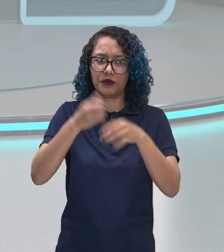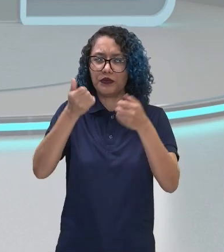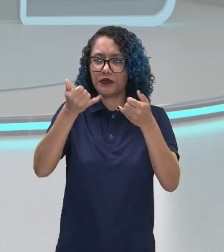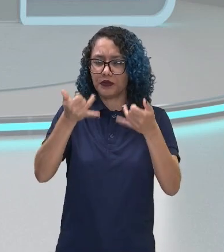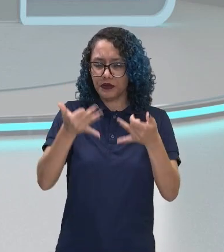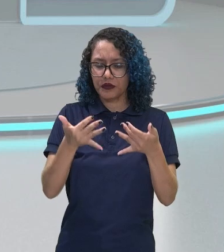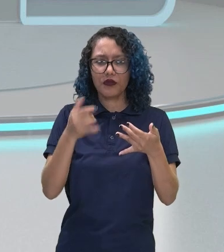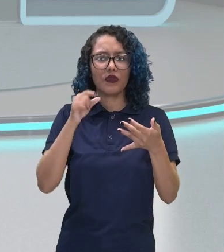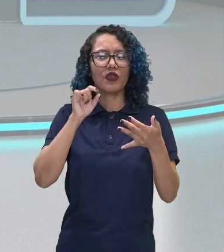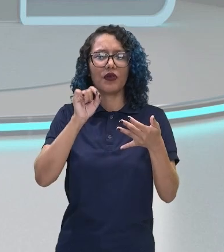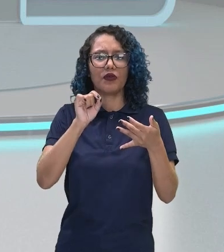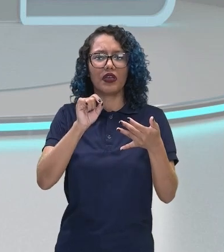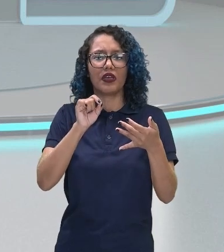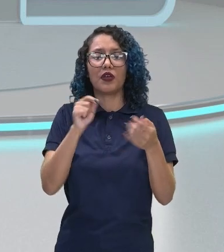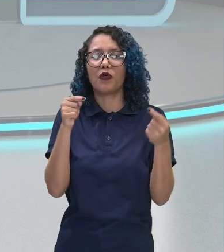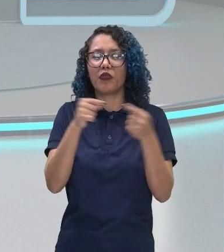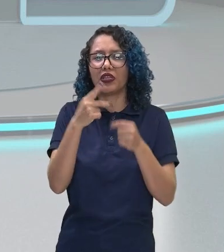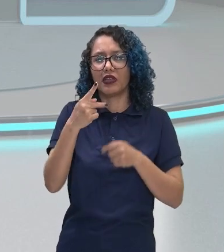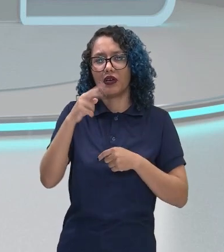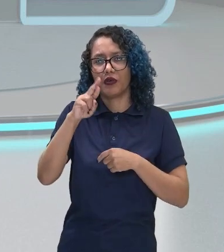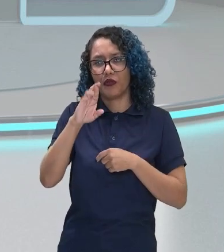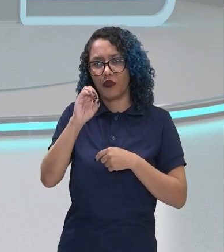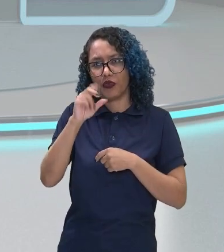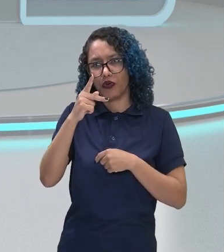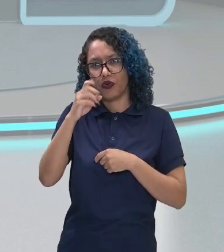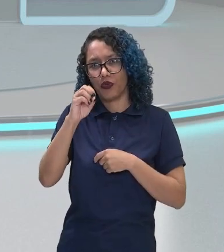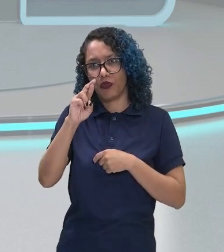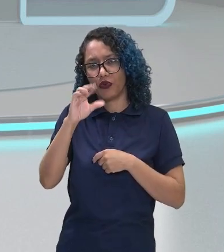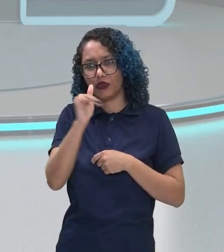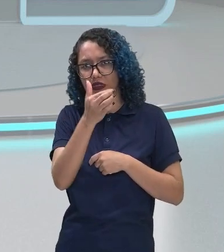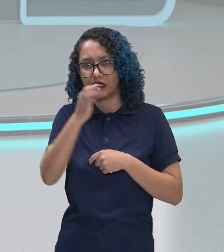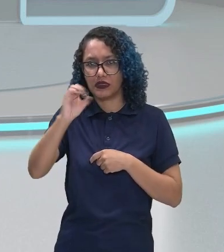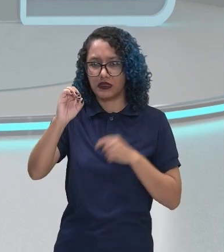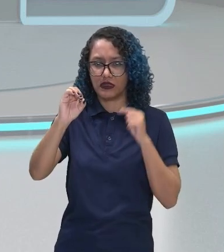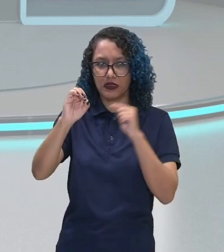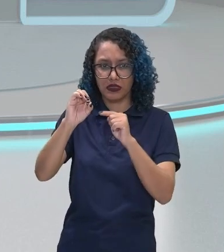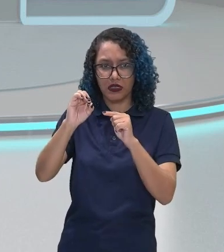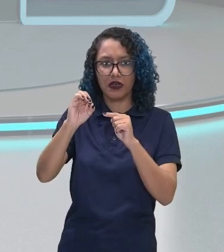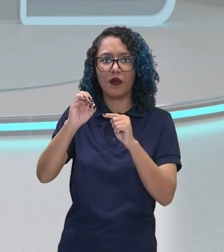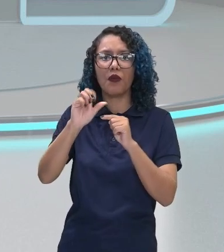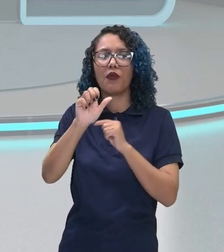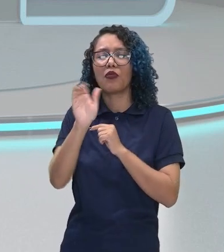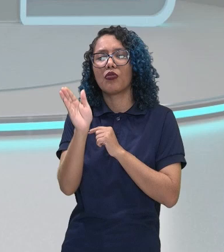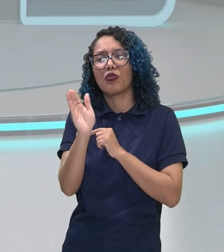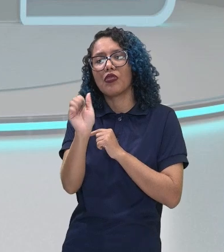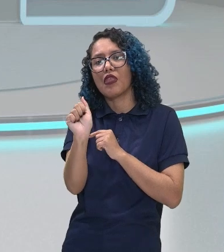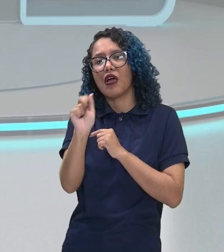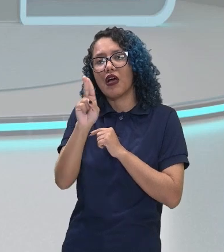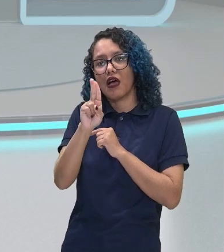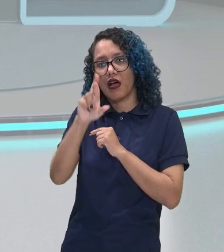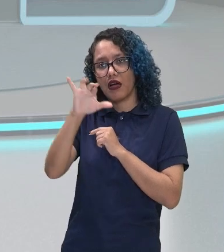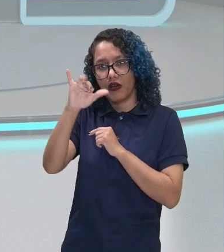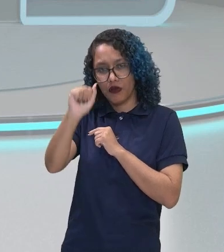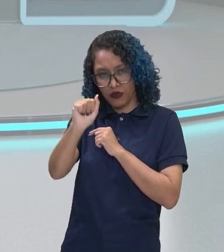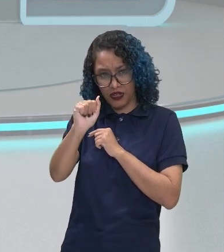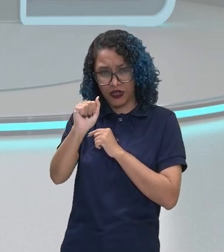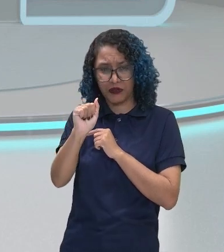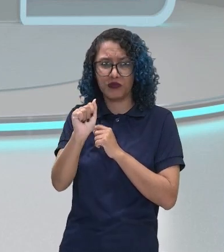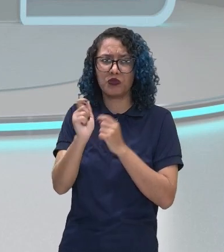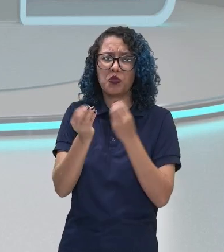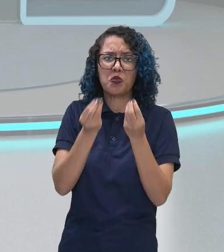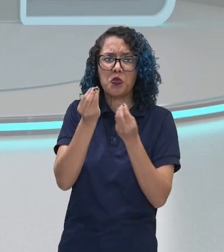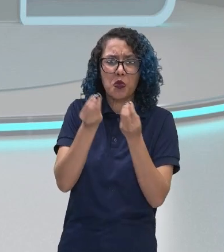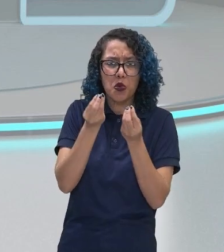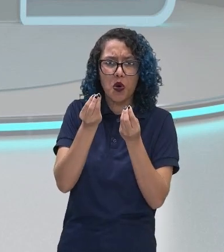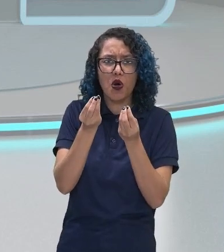uma proporção. E a gente chama isso de proporção áurea. Sim, que seria escrita